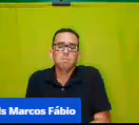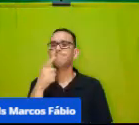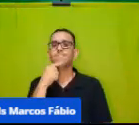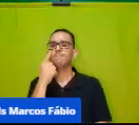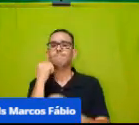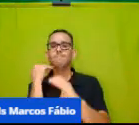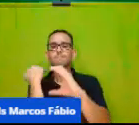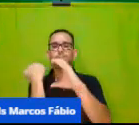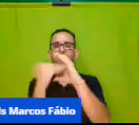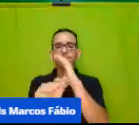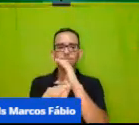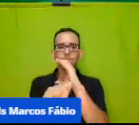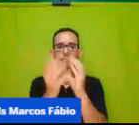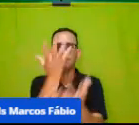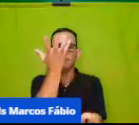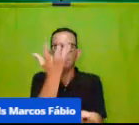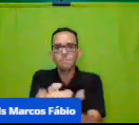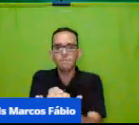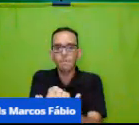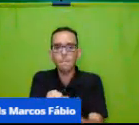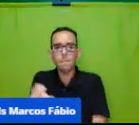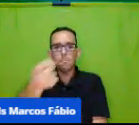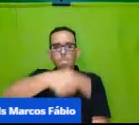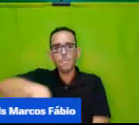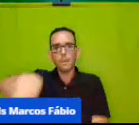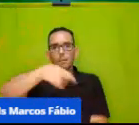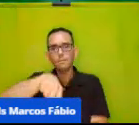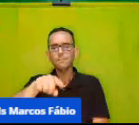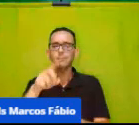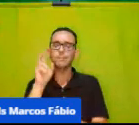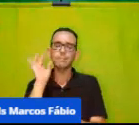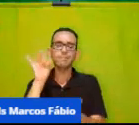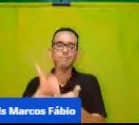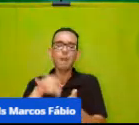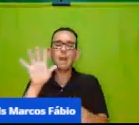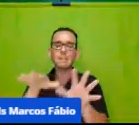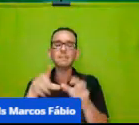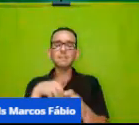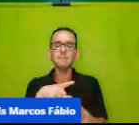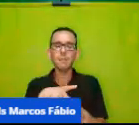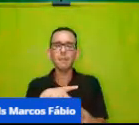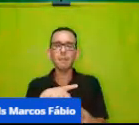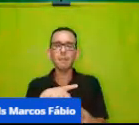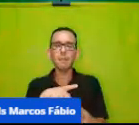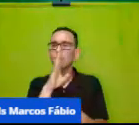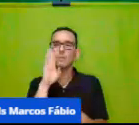poder fazer o download dele lá, principalmente no Facebook, que ele costuma dar uma travada, né?